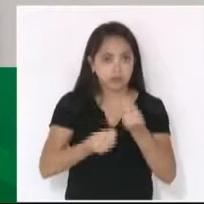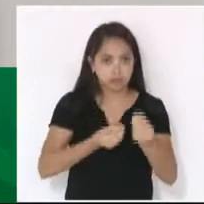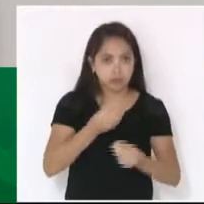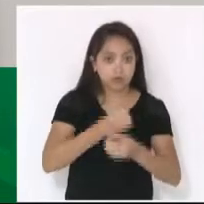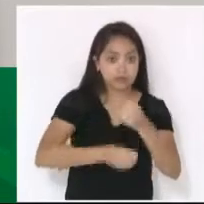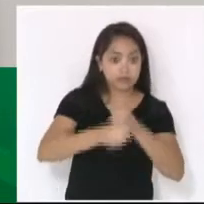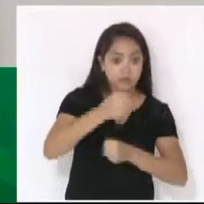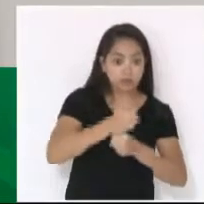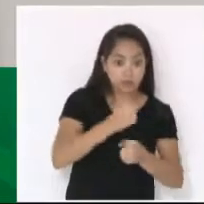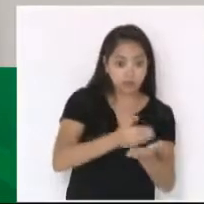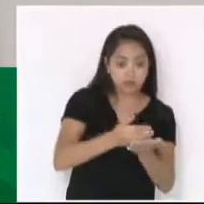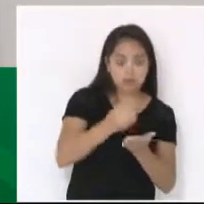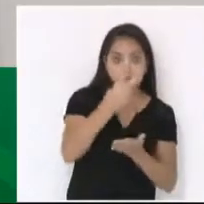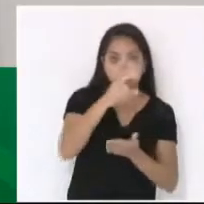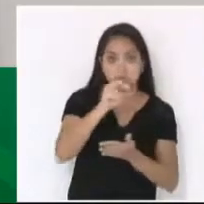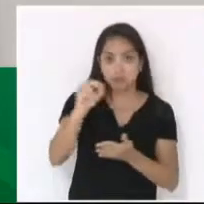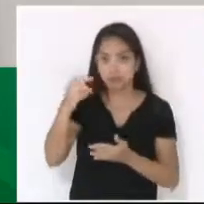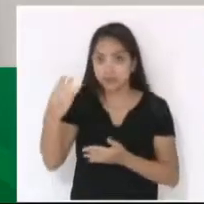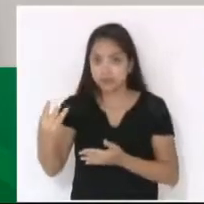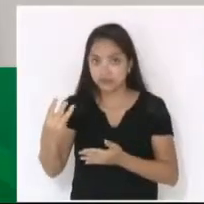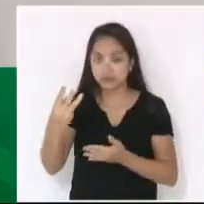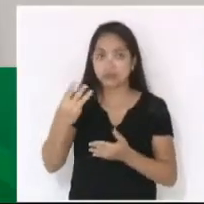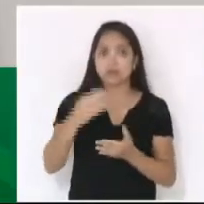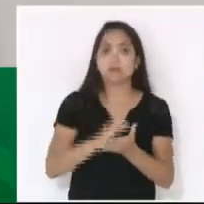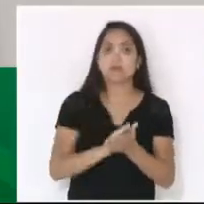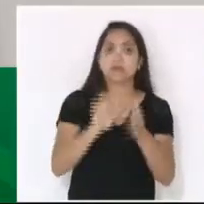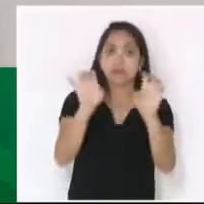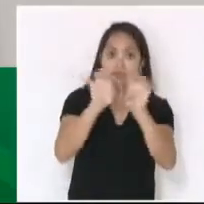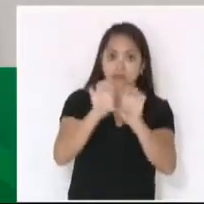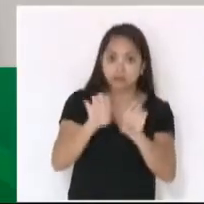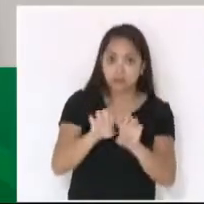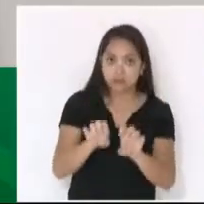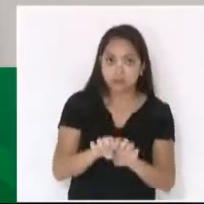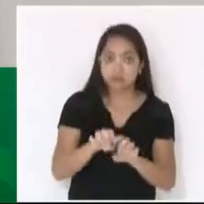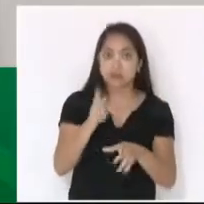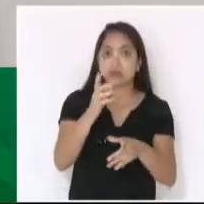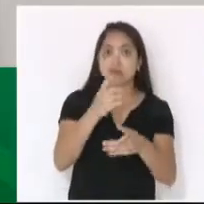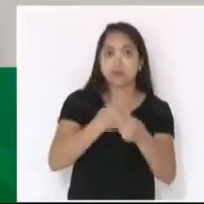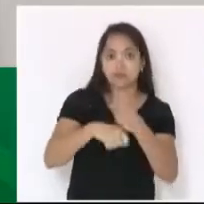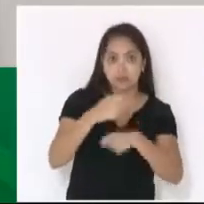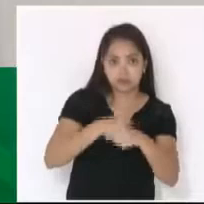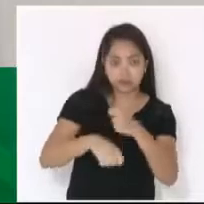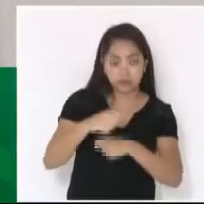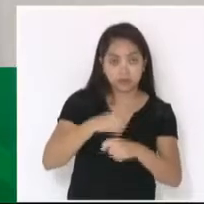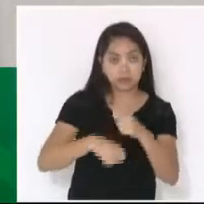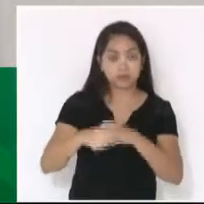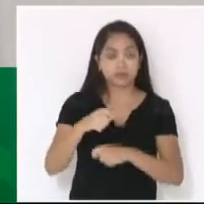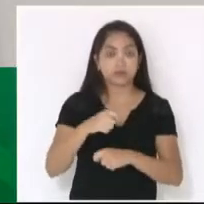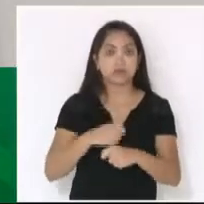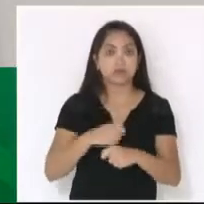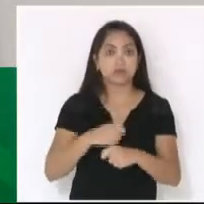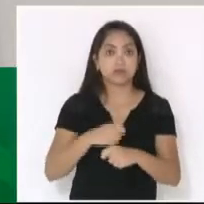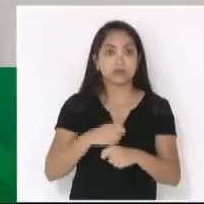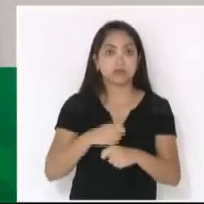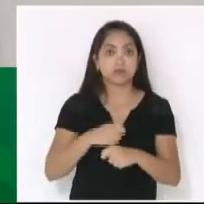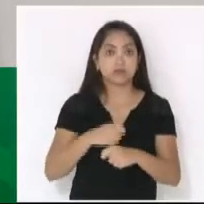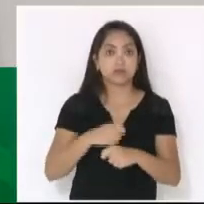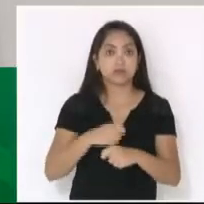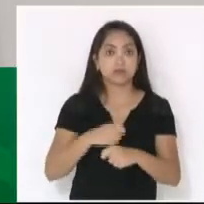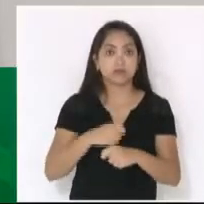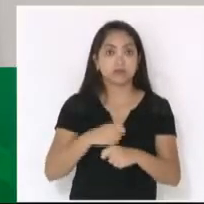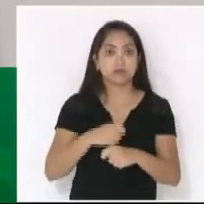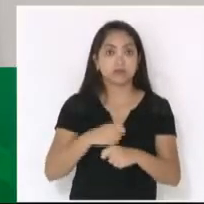2003 e dentro da reestruturação da administração pública com as secretarias de desenvolvimento